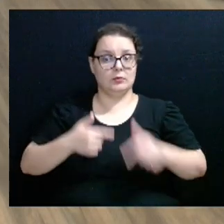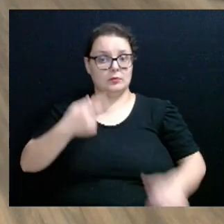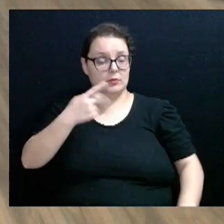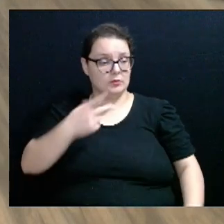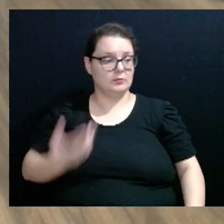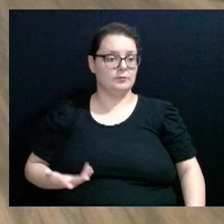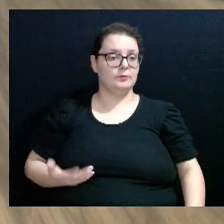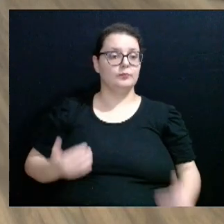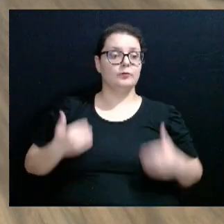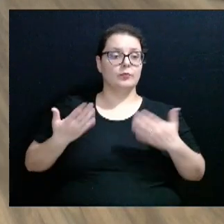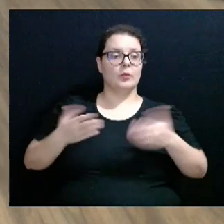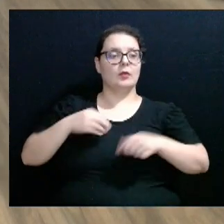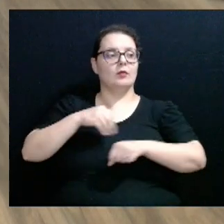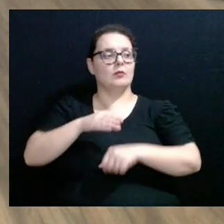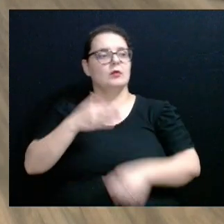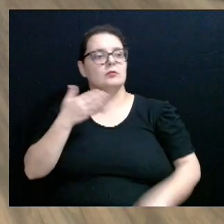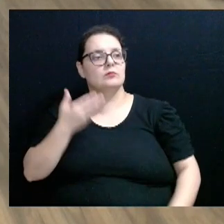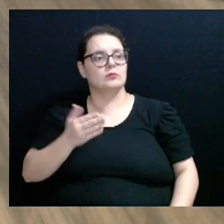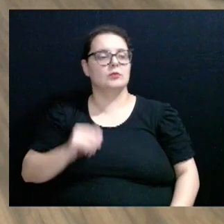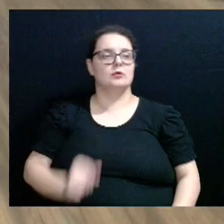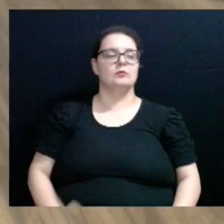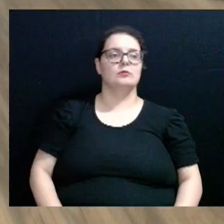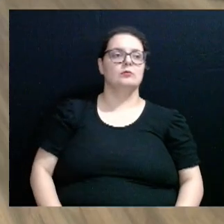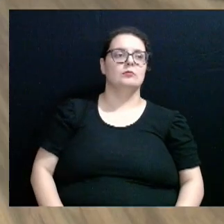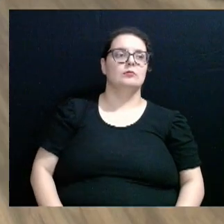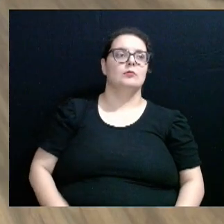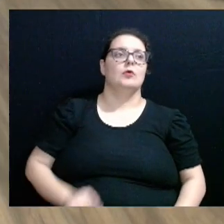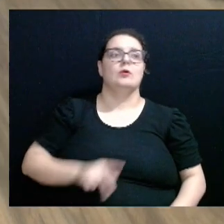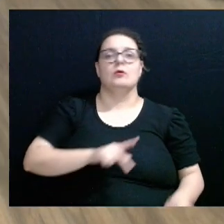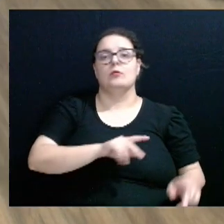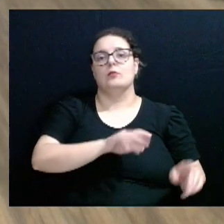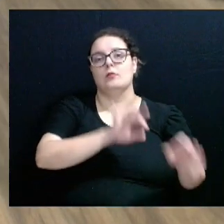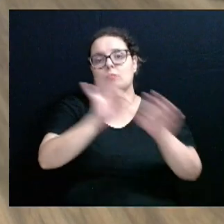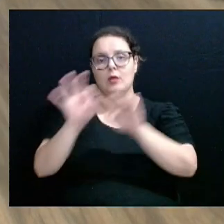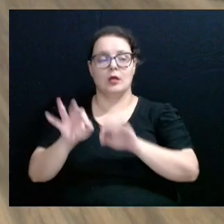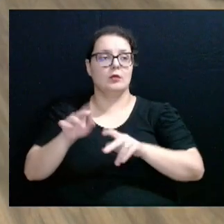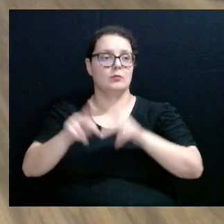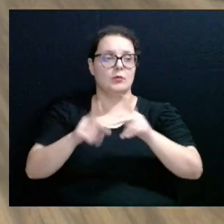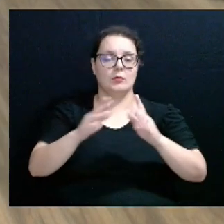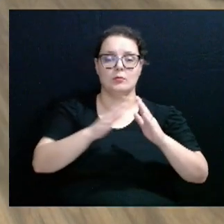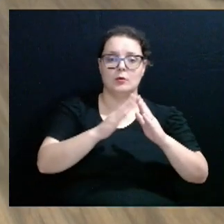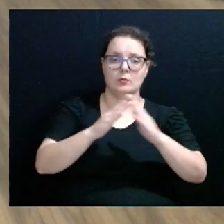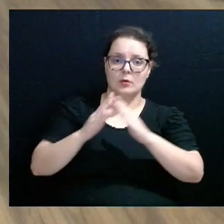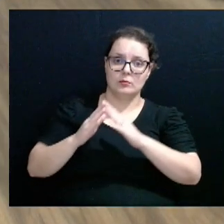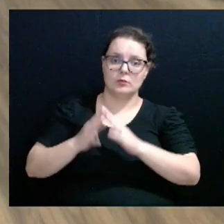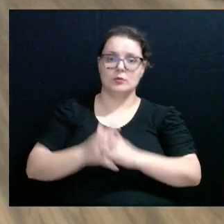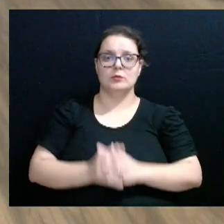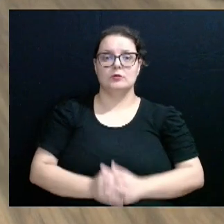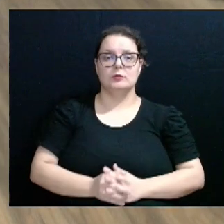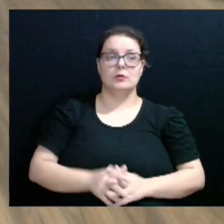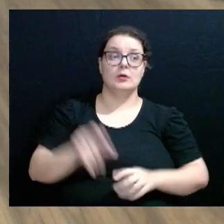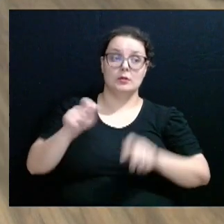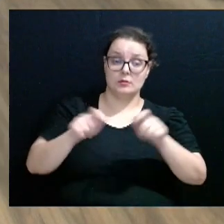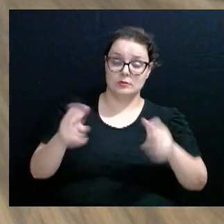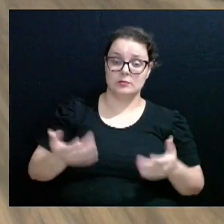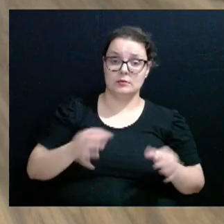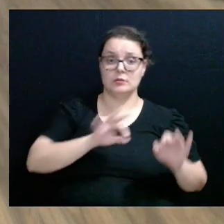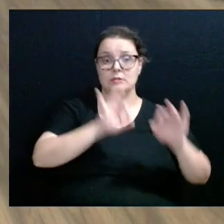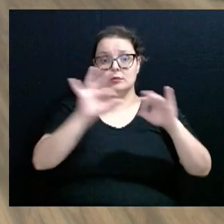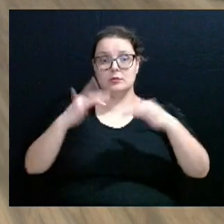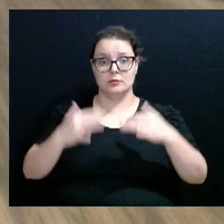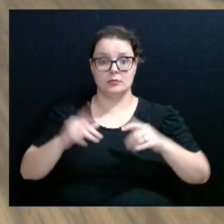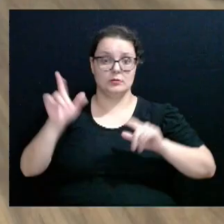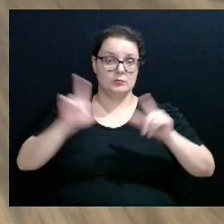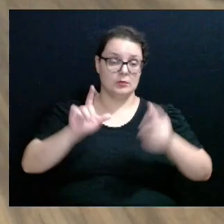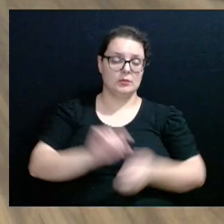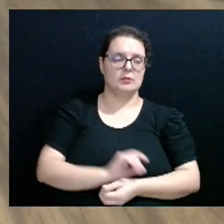que você dá para o nosso público, para o público de casa, para as pessoas que estão nos vendo aqui pelas telas,